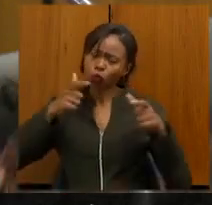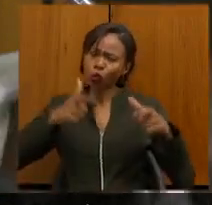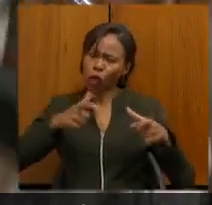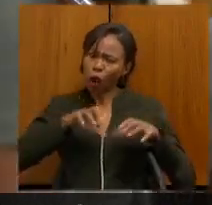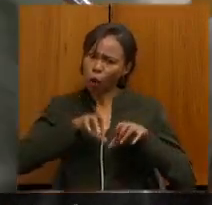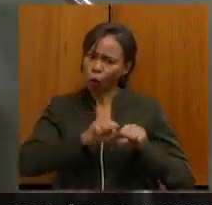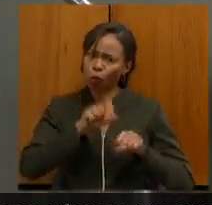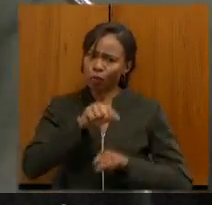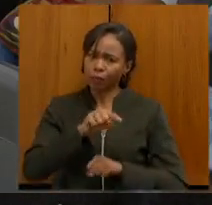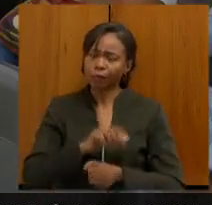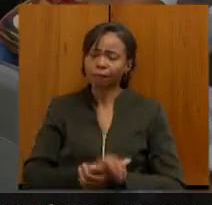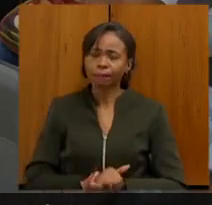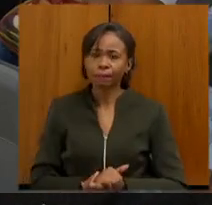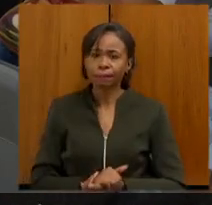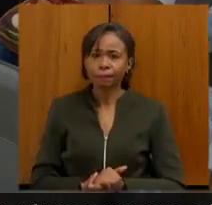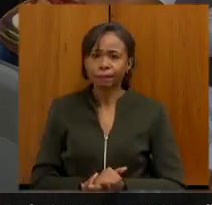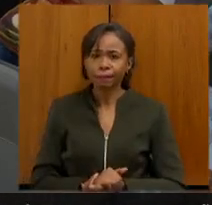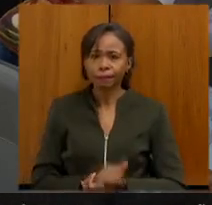ocupação